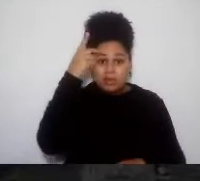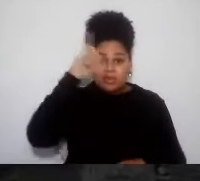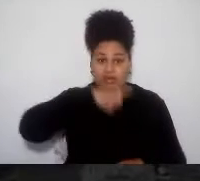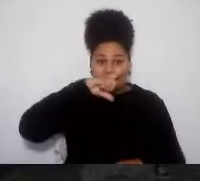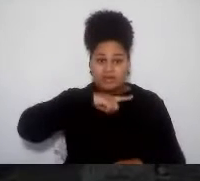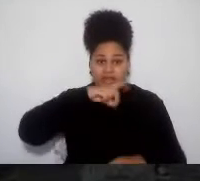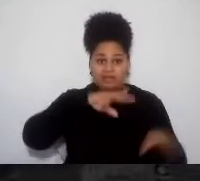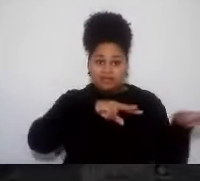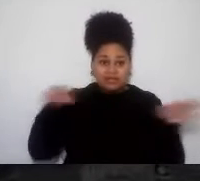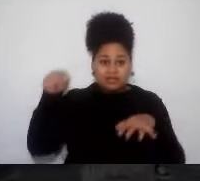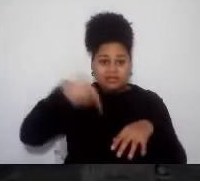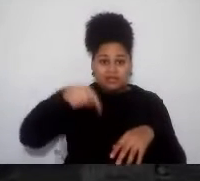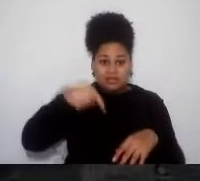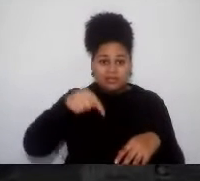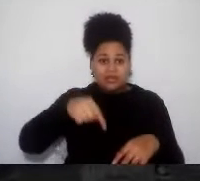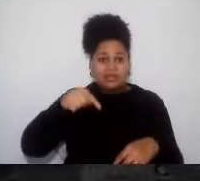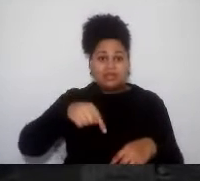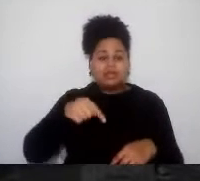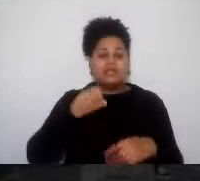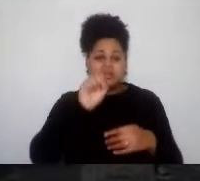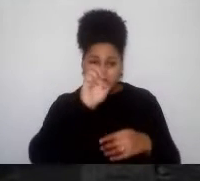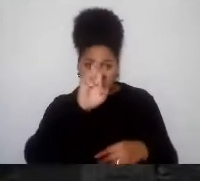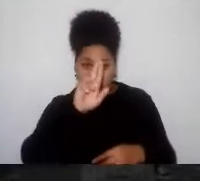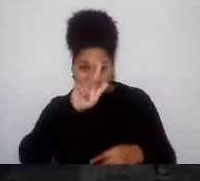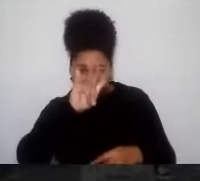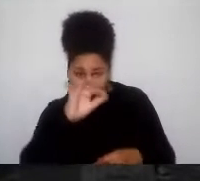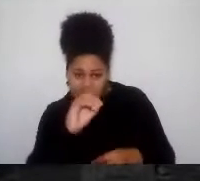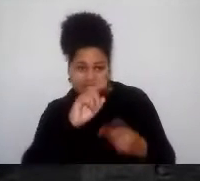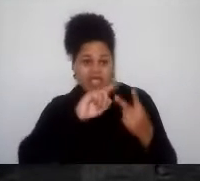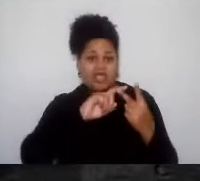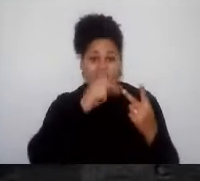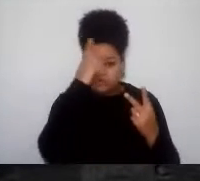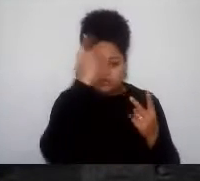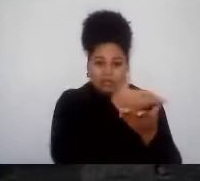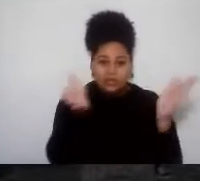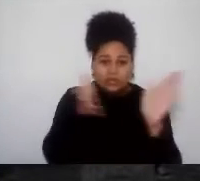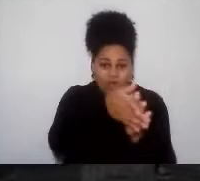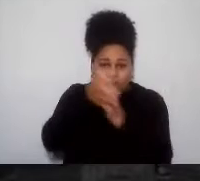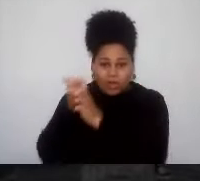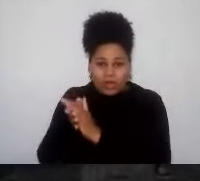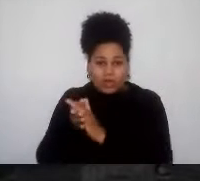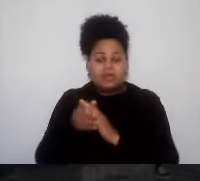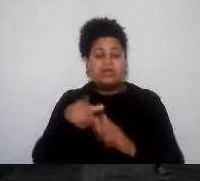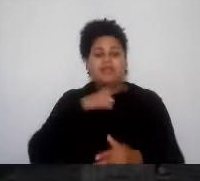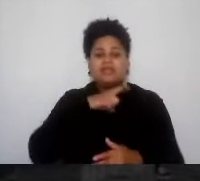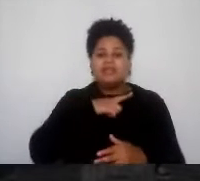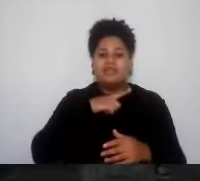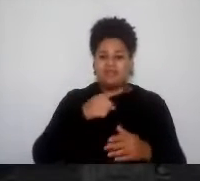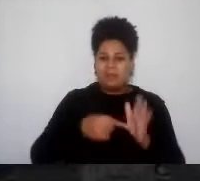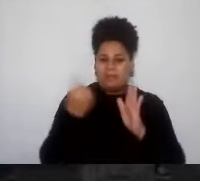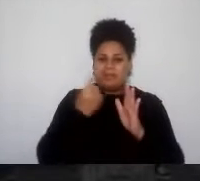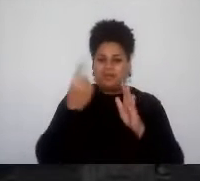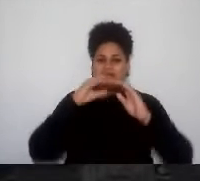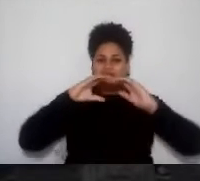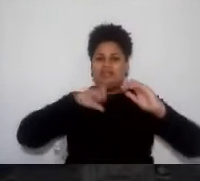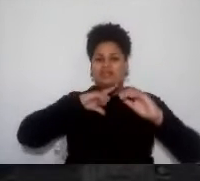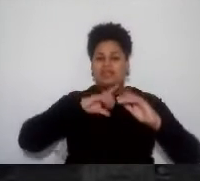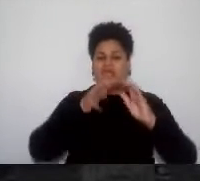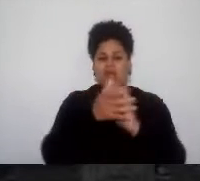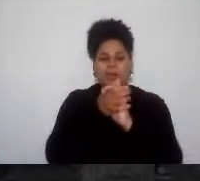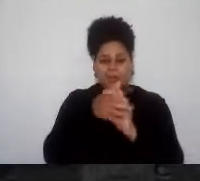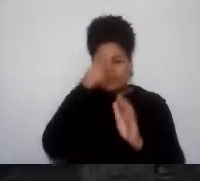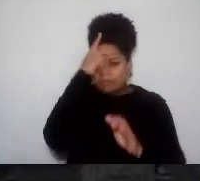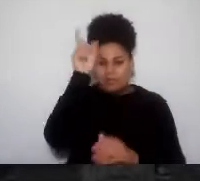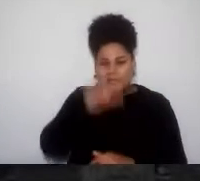companheiros, a primeira assembleia da nossa campanha salarial aqui, com o companheiro Magrão, o companheiro Eliseu, com mais de